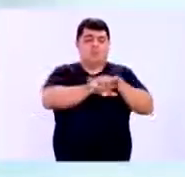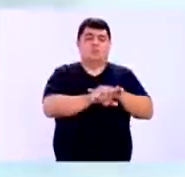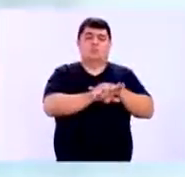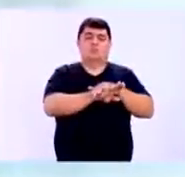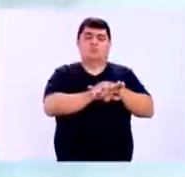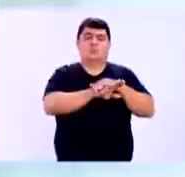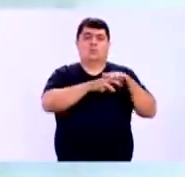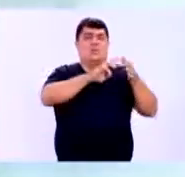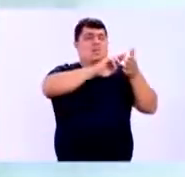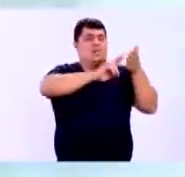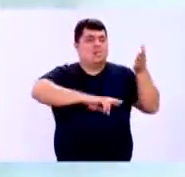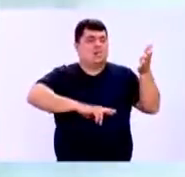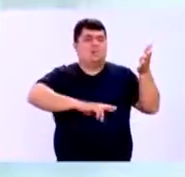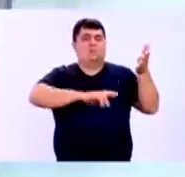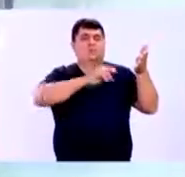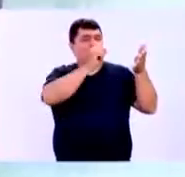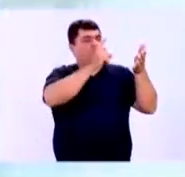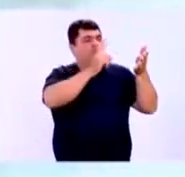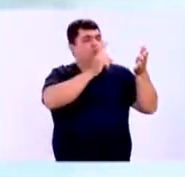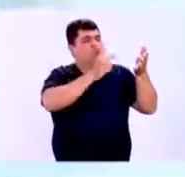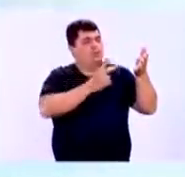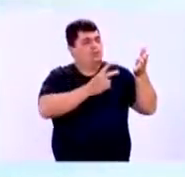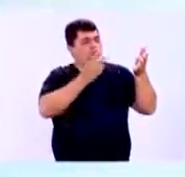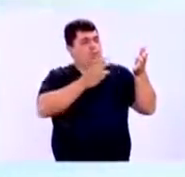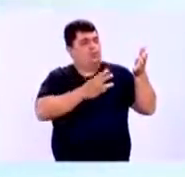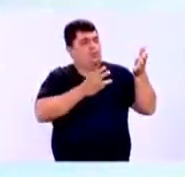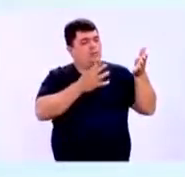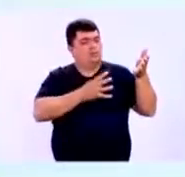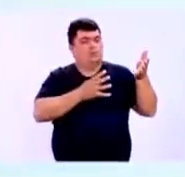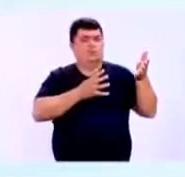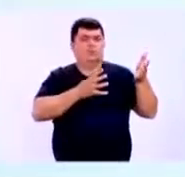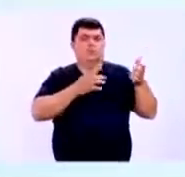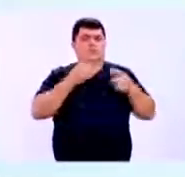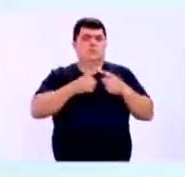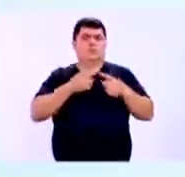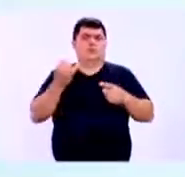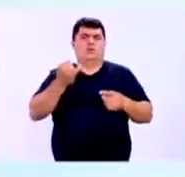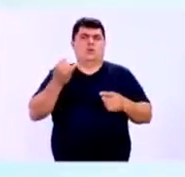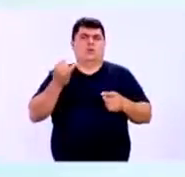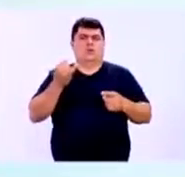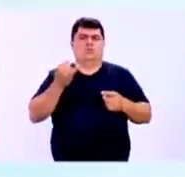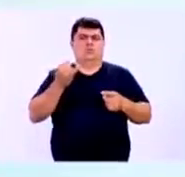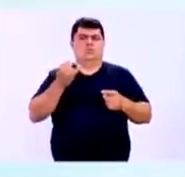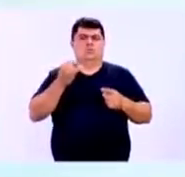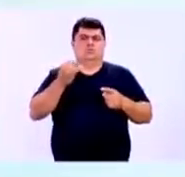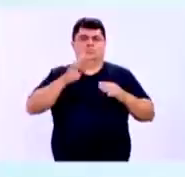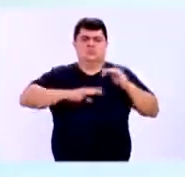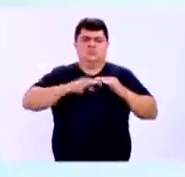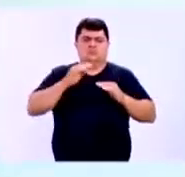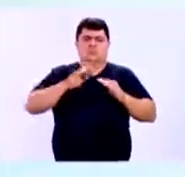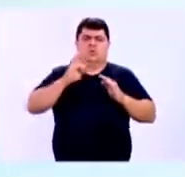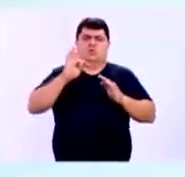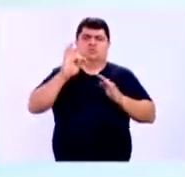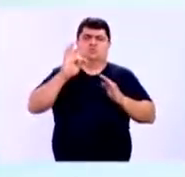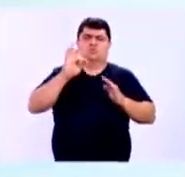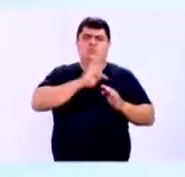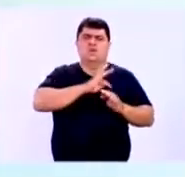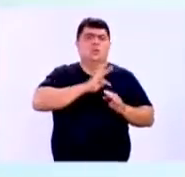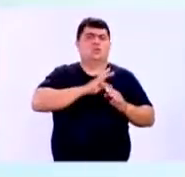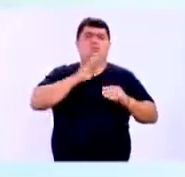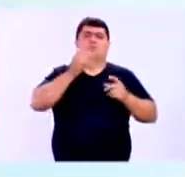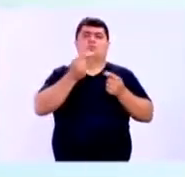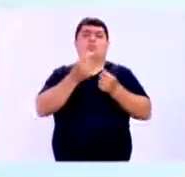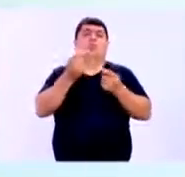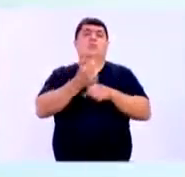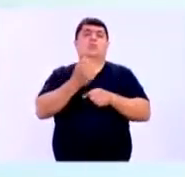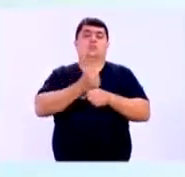da organização. E qual é a função do técnico de finanças nesse processo? É exatamente o controle desse